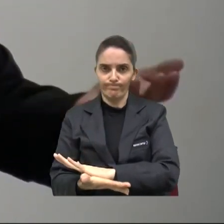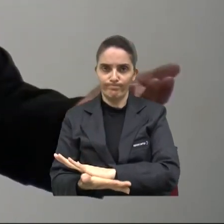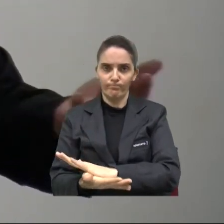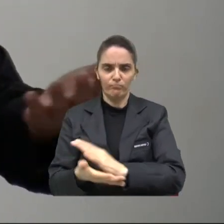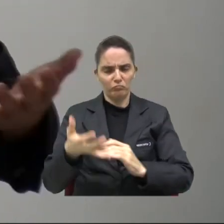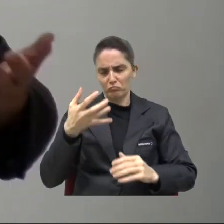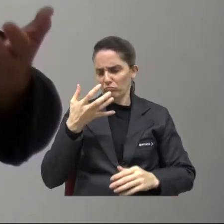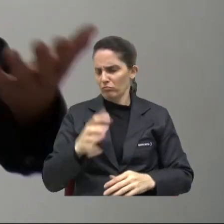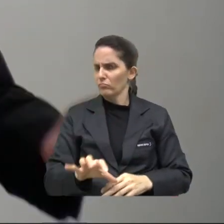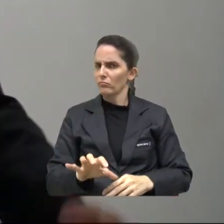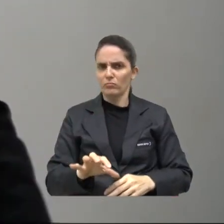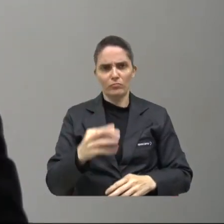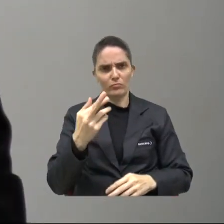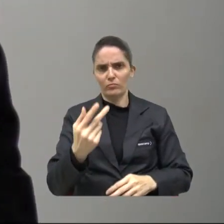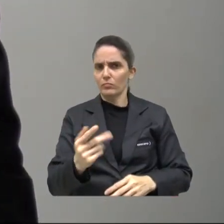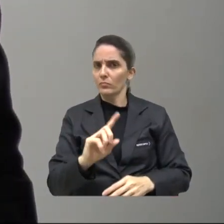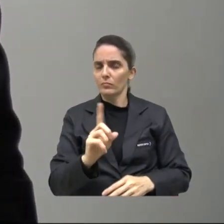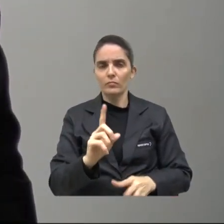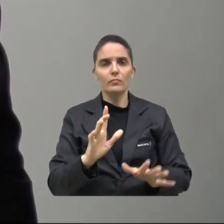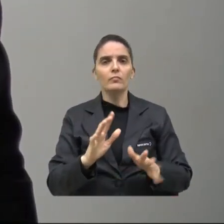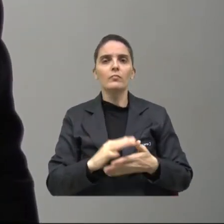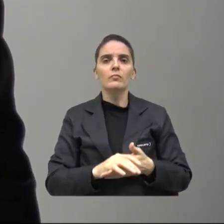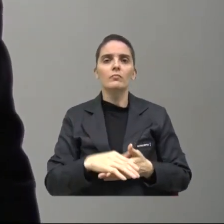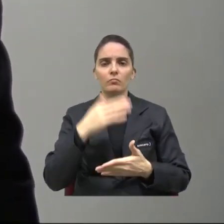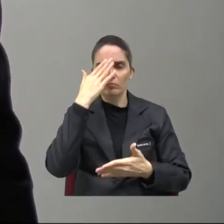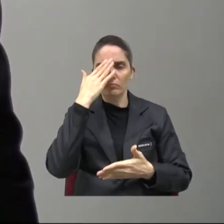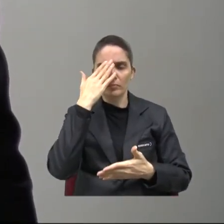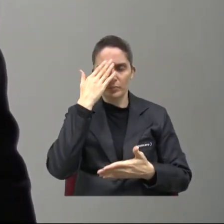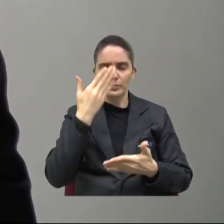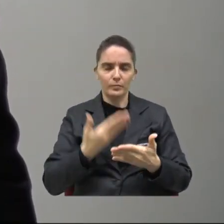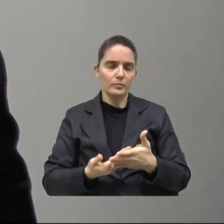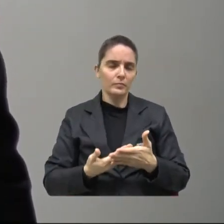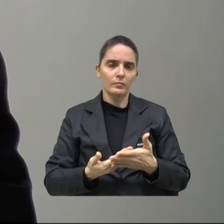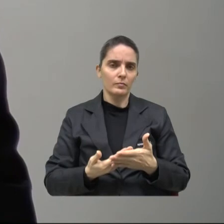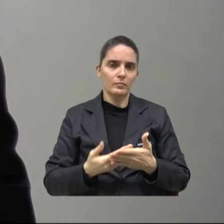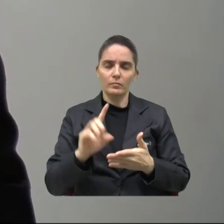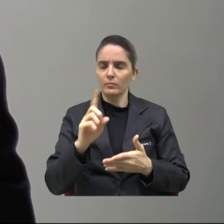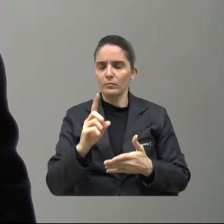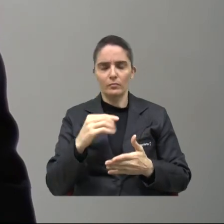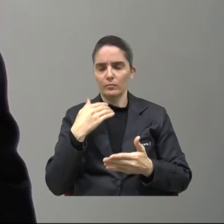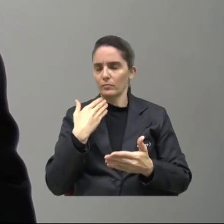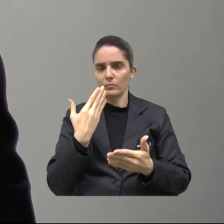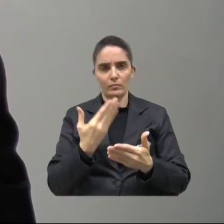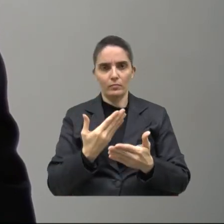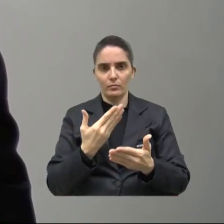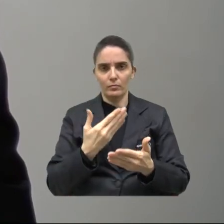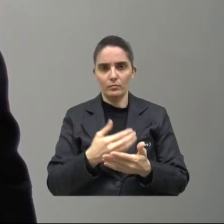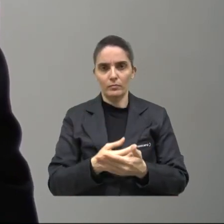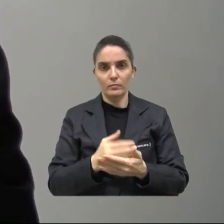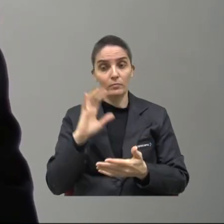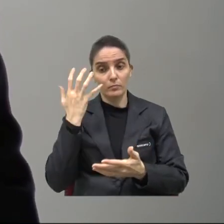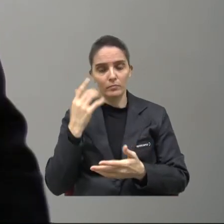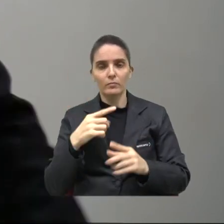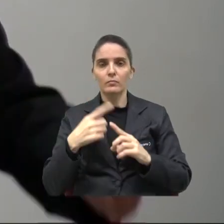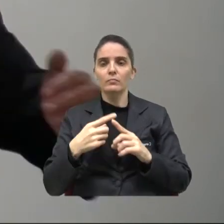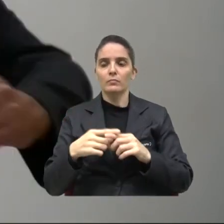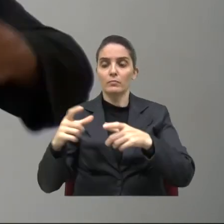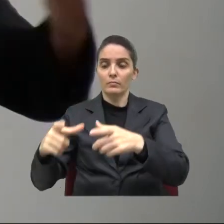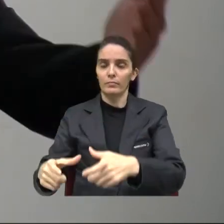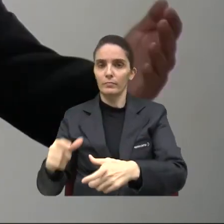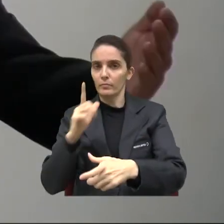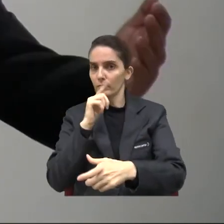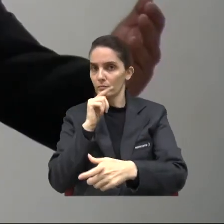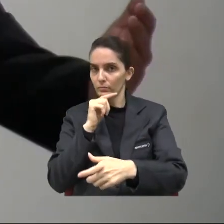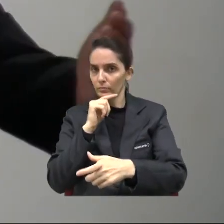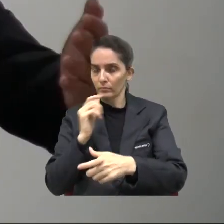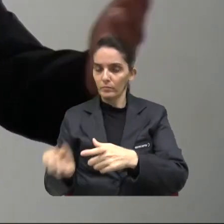nós queremos que irá acontecer aqui, e eu tenho certeza que isso não vai acontecer. Porque a área que termina lá, ela é fora